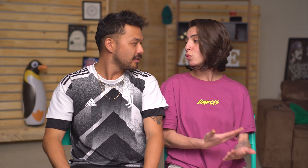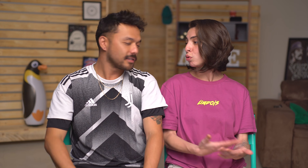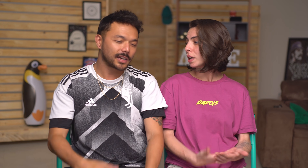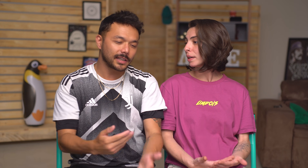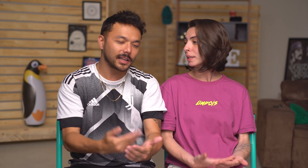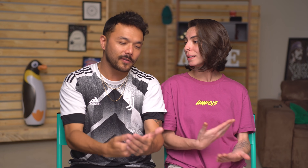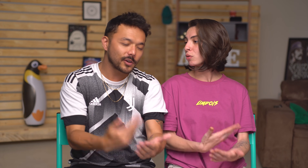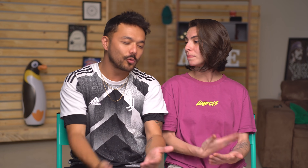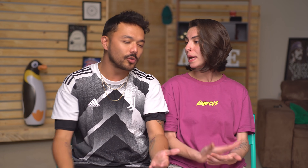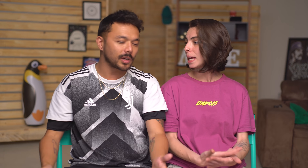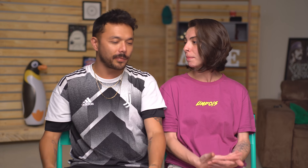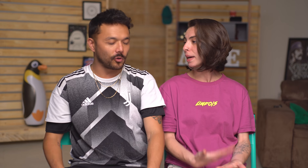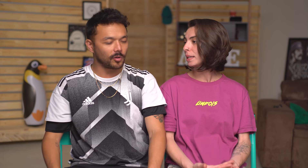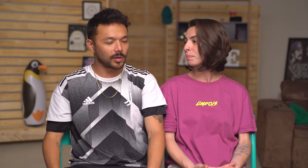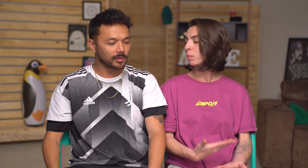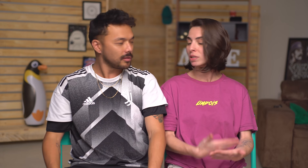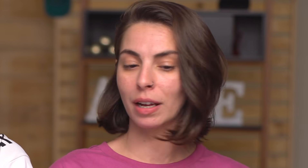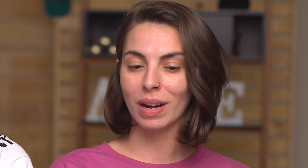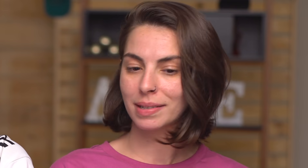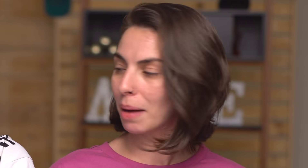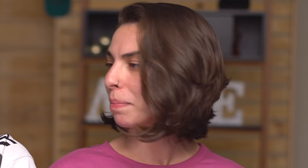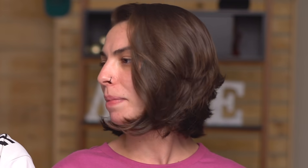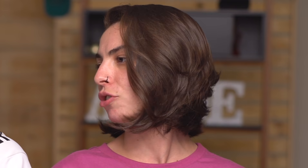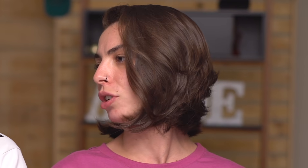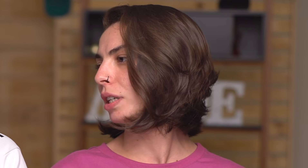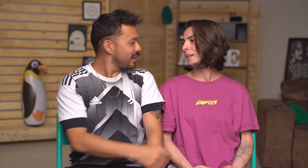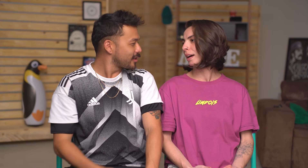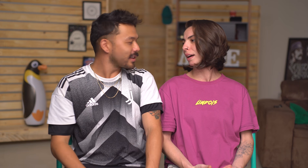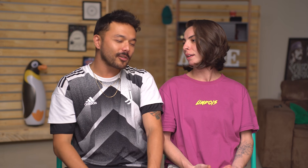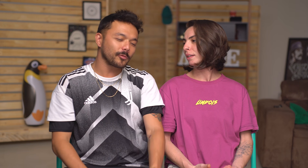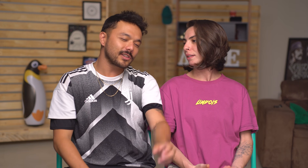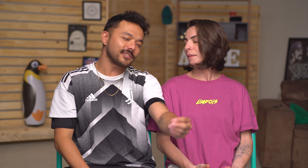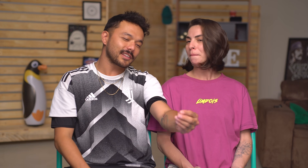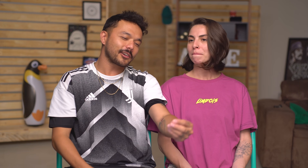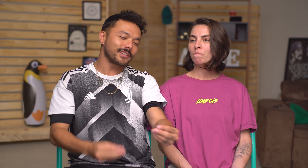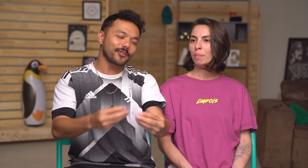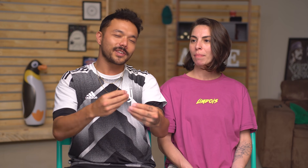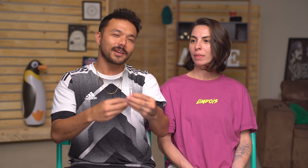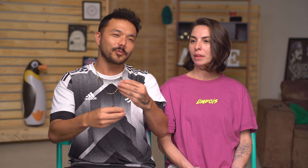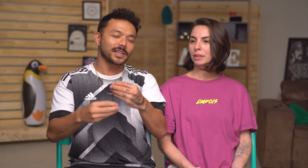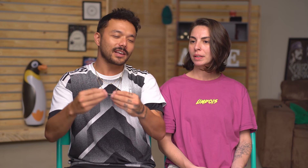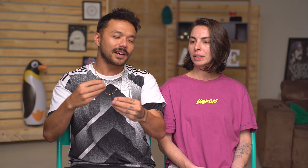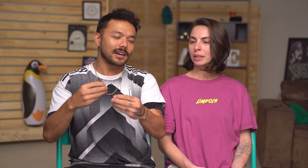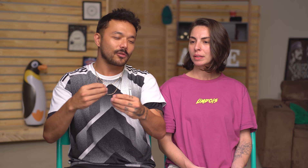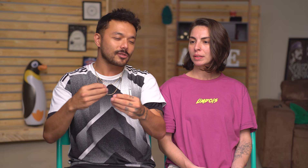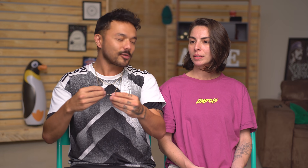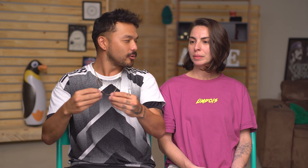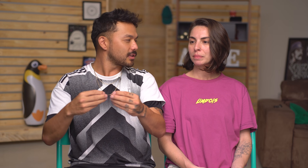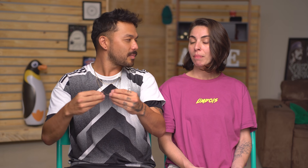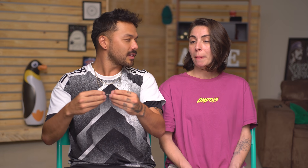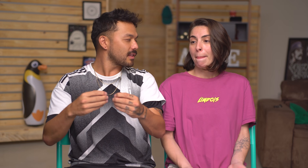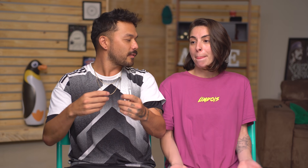as figuras? Cadê os memes ali para eu postar no WhatsApp para minha tia? Será que é isso? Será que os cientistas agora eles têm que começar a publicar